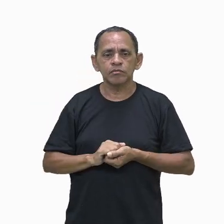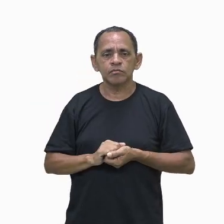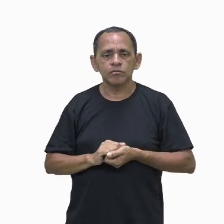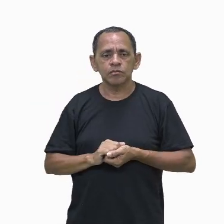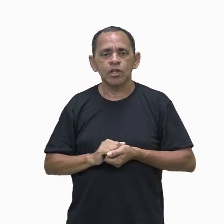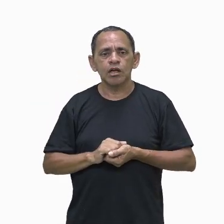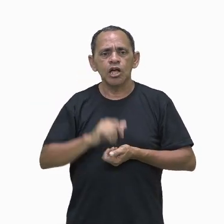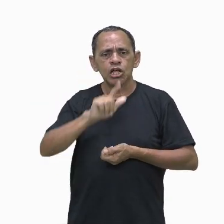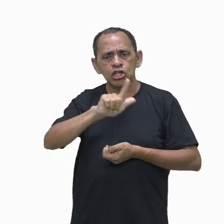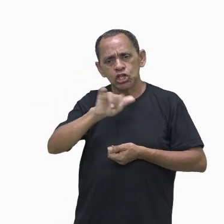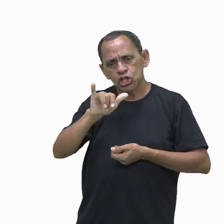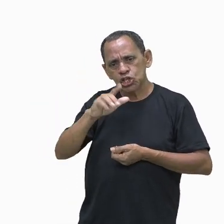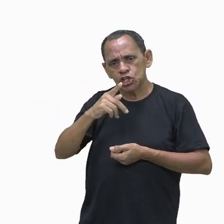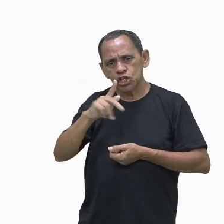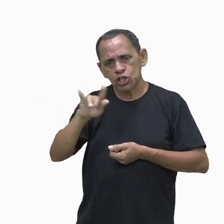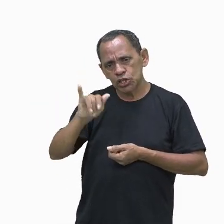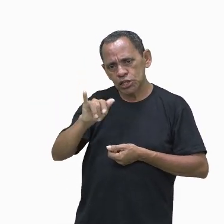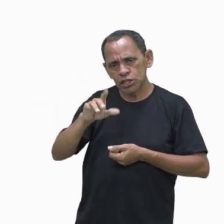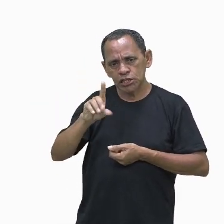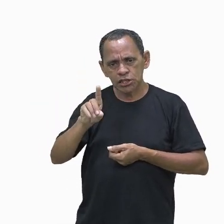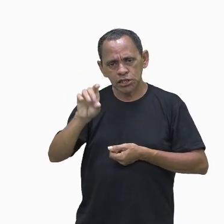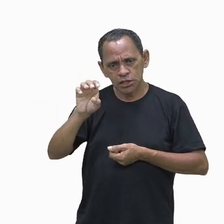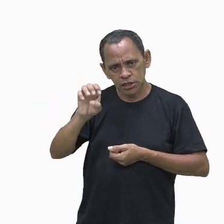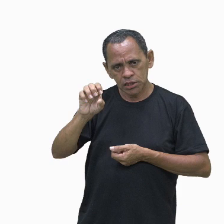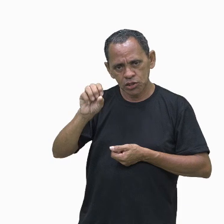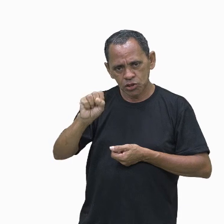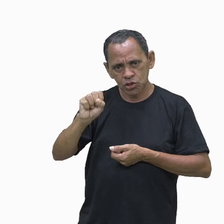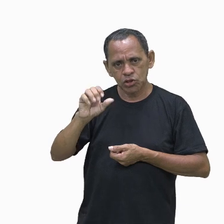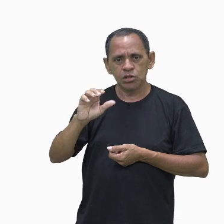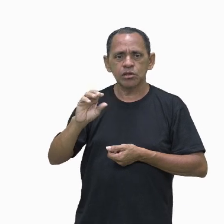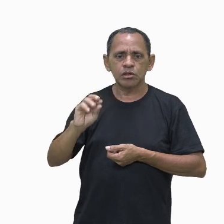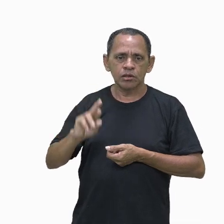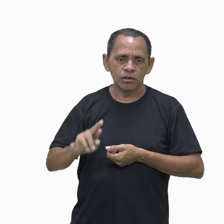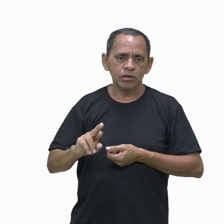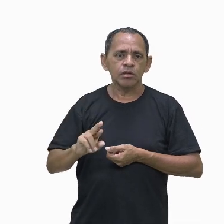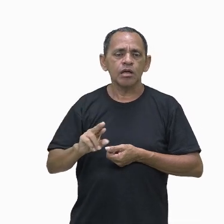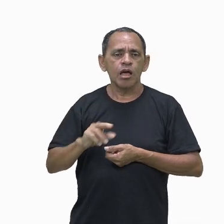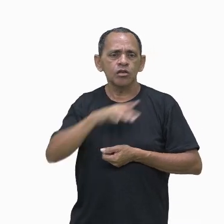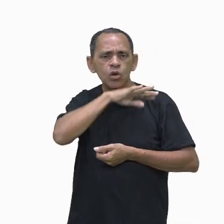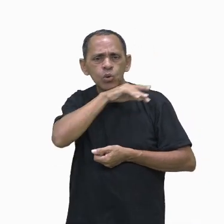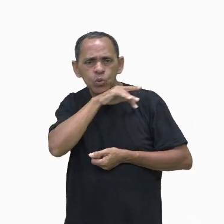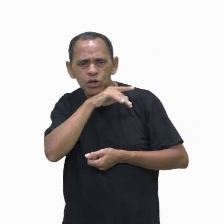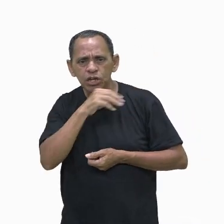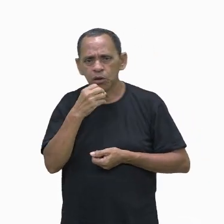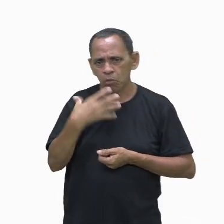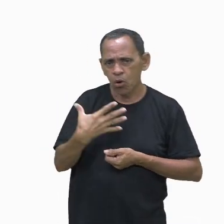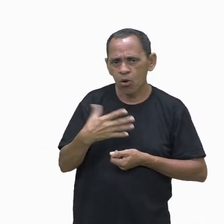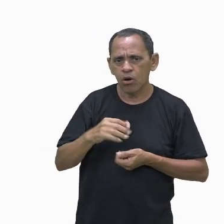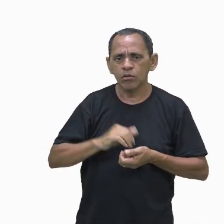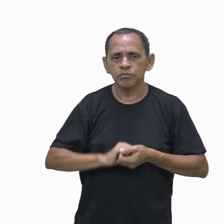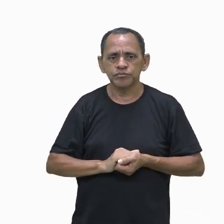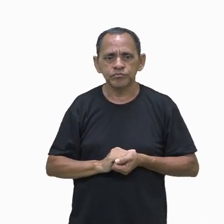né? Fica aí essa pergunta para reflexão. Os lipídios, eles podem ser considerados,